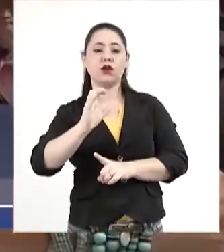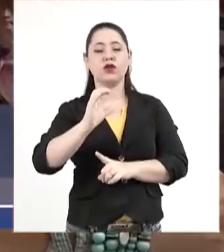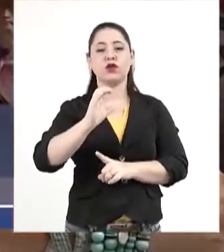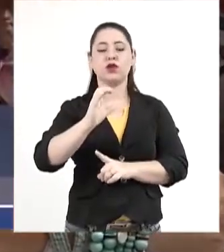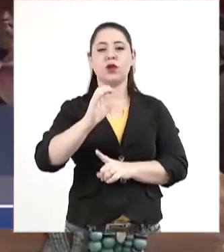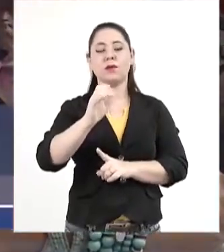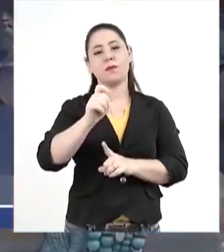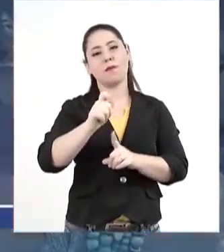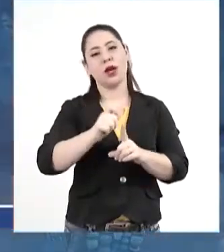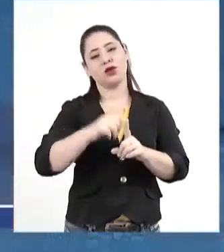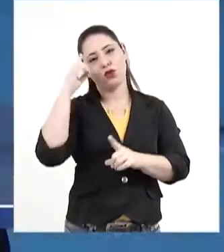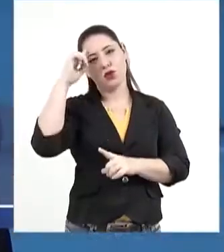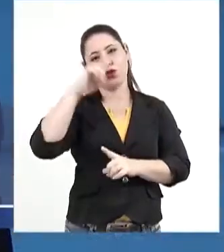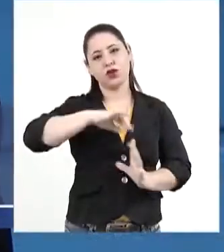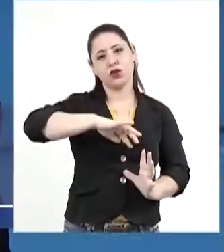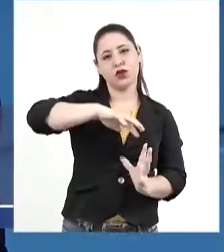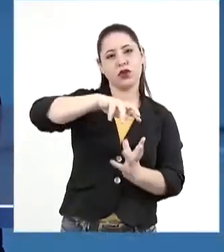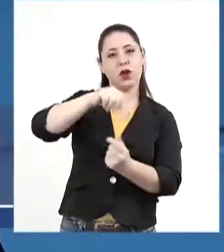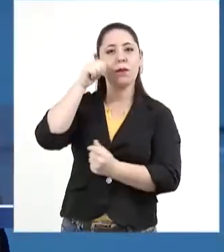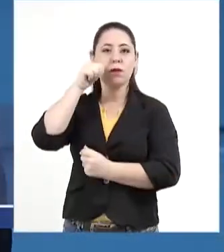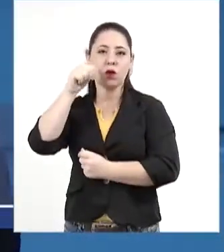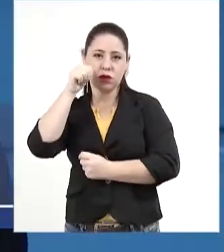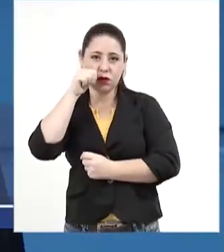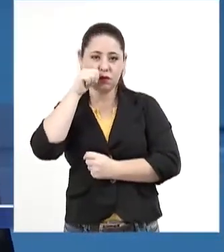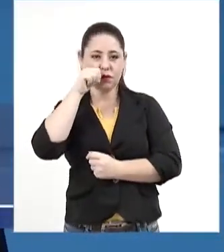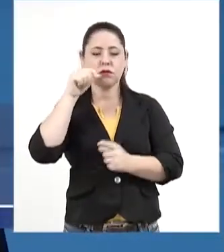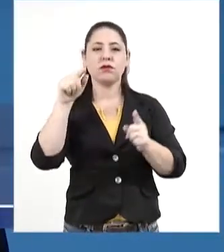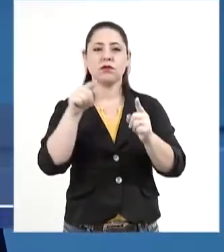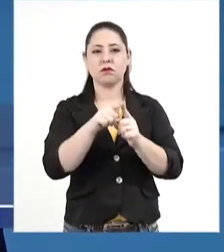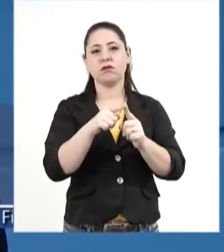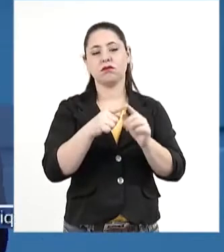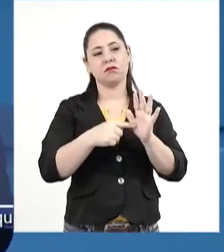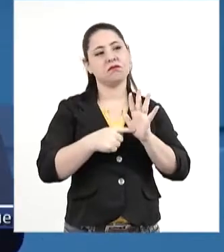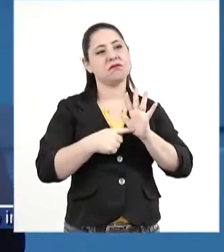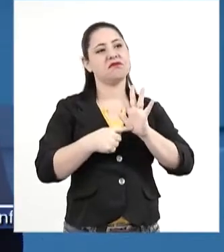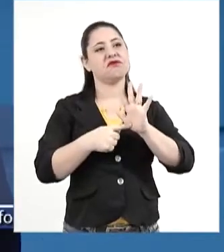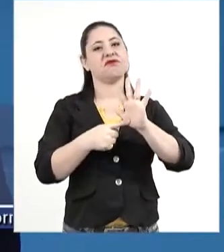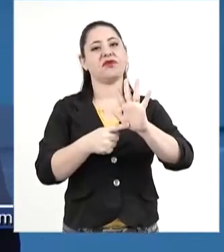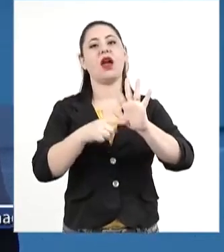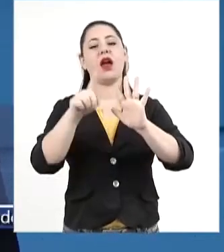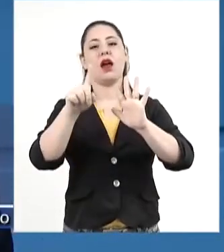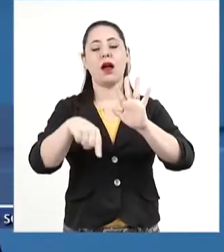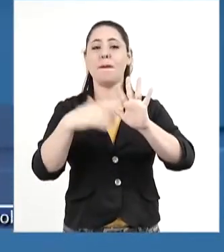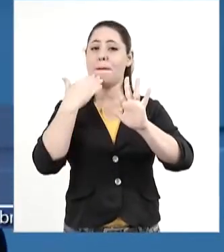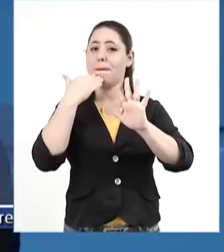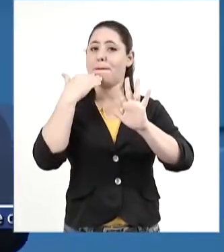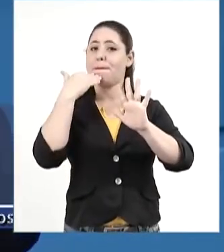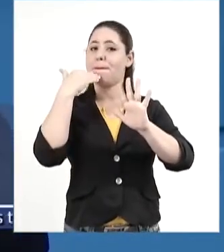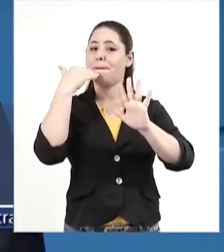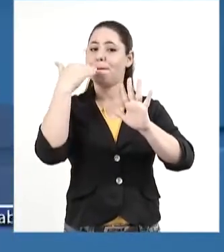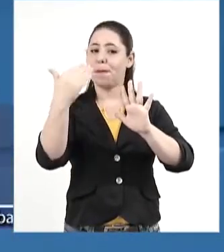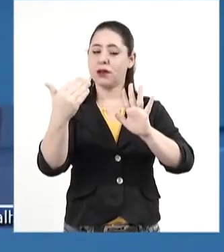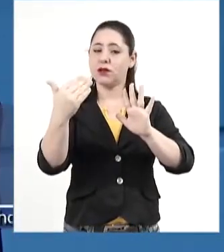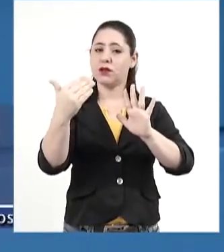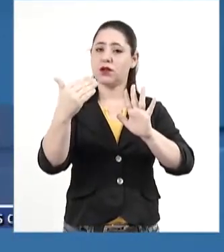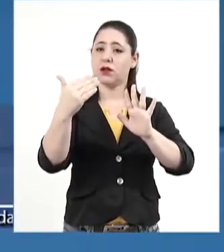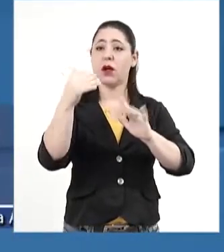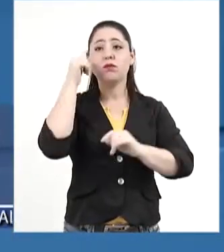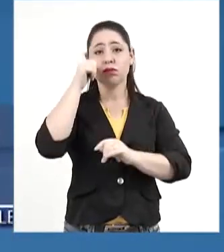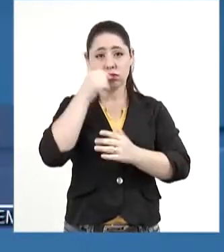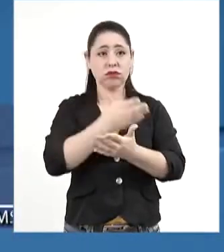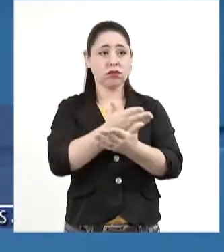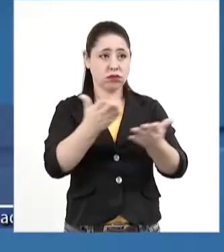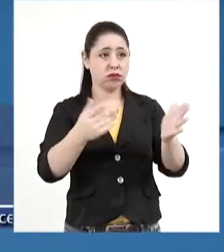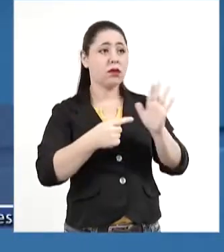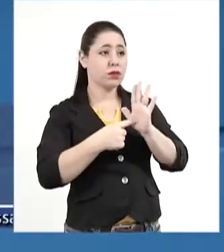das Mulheres, e repercutindo também um pouco as reivindicações e as demandas que as mulheres